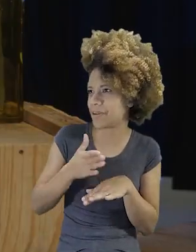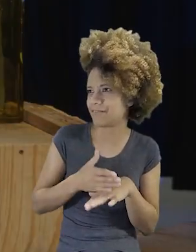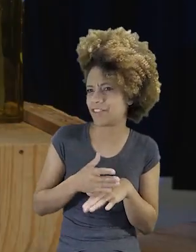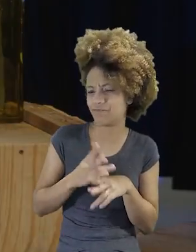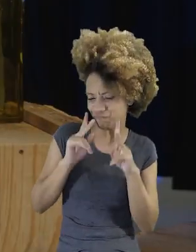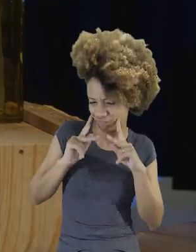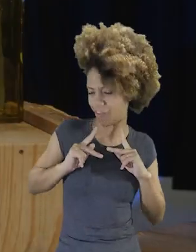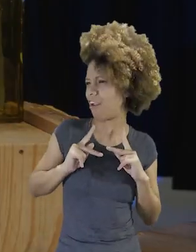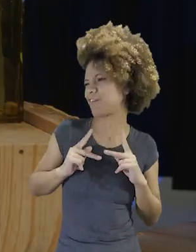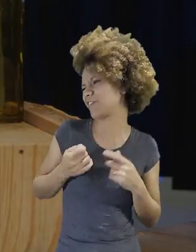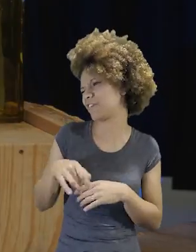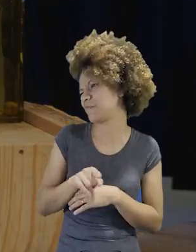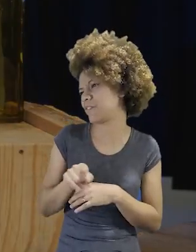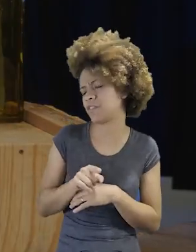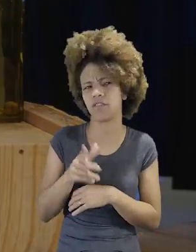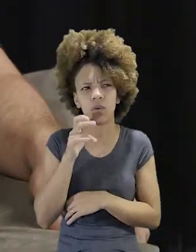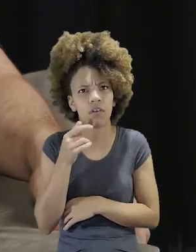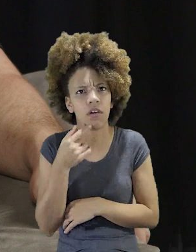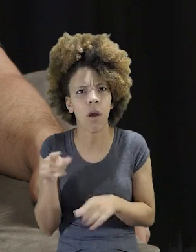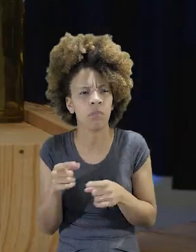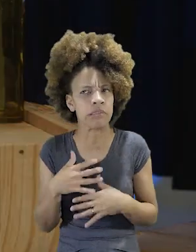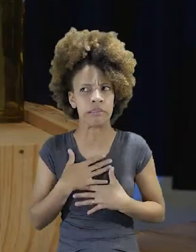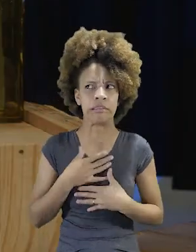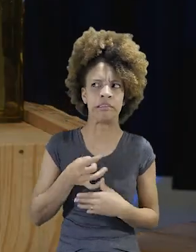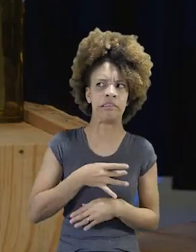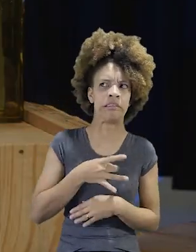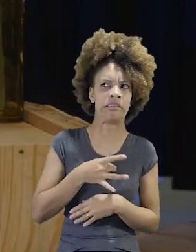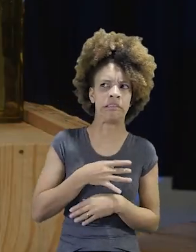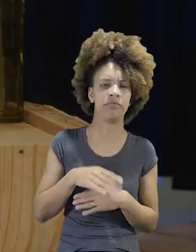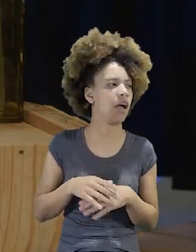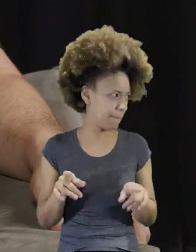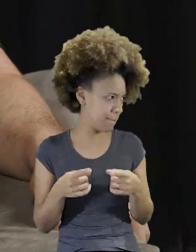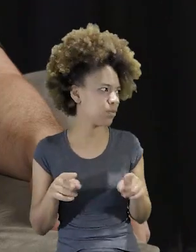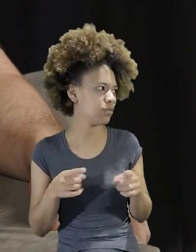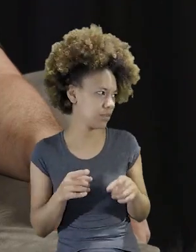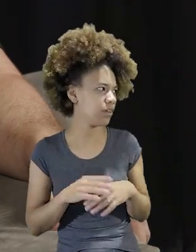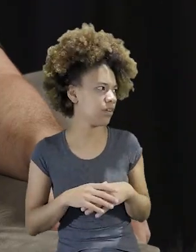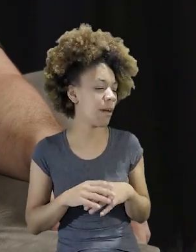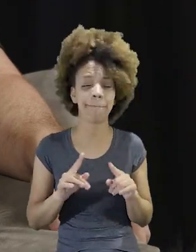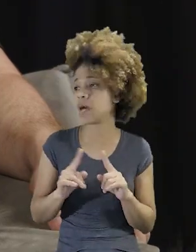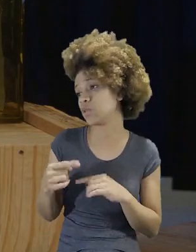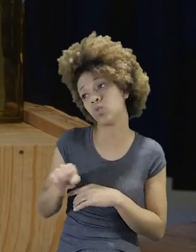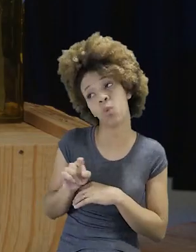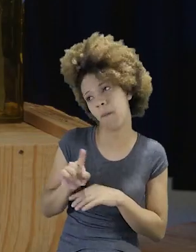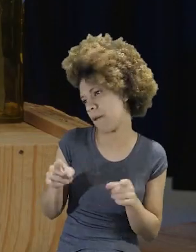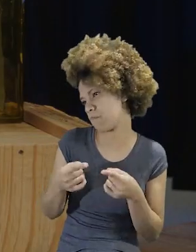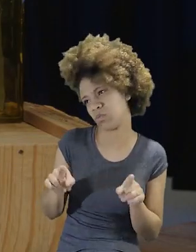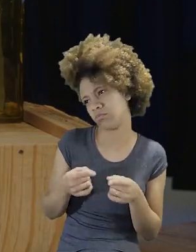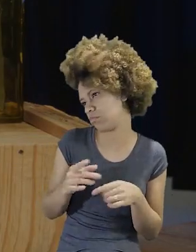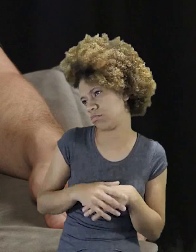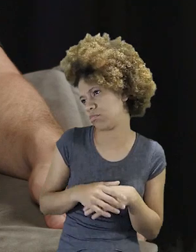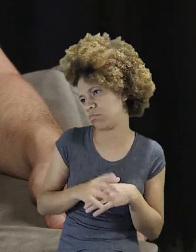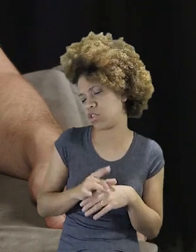exercício de ego desnecessário tá ligado eu ouvi aquela música eu ficava aterrorizada tá ligado aquela música né Mas era para